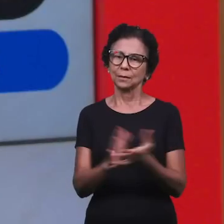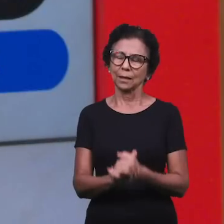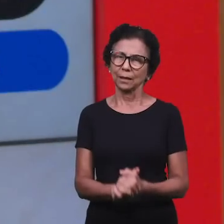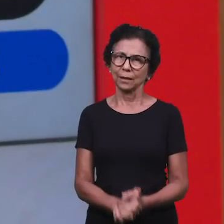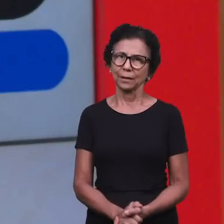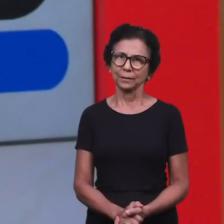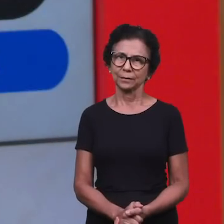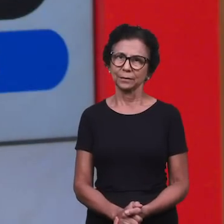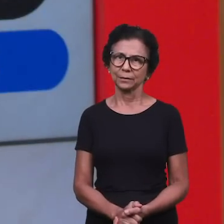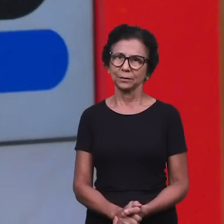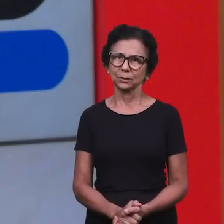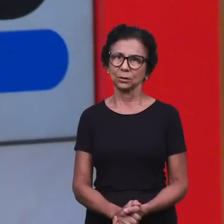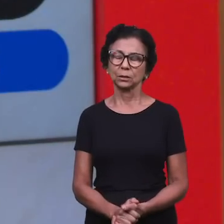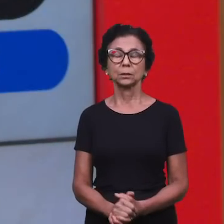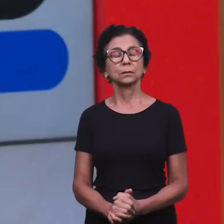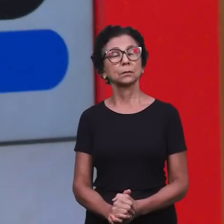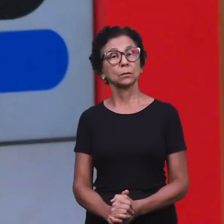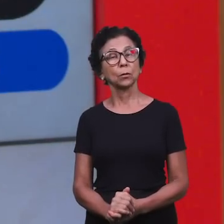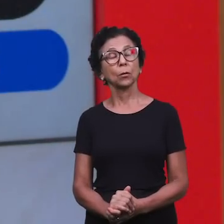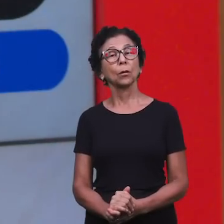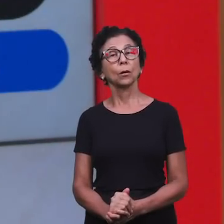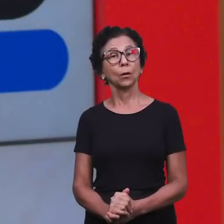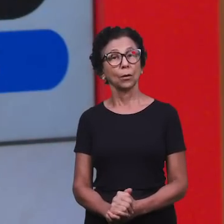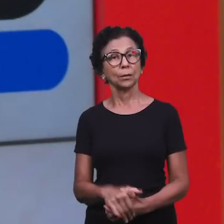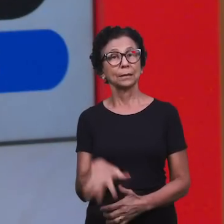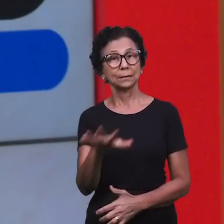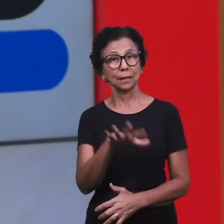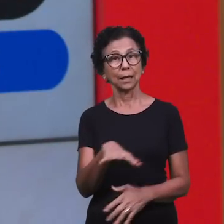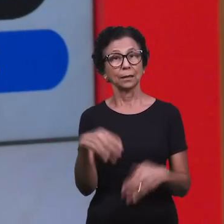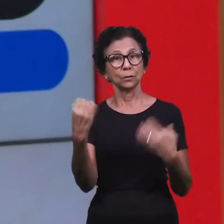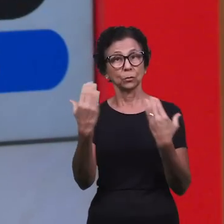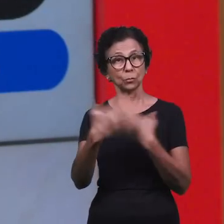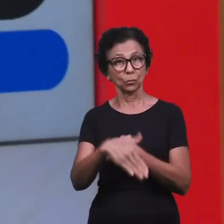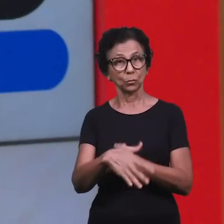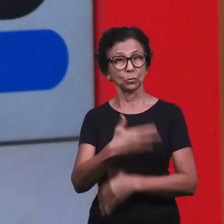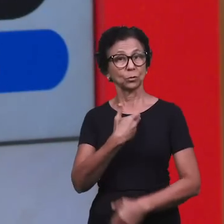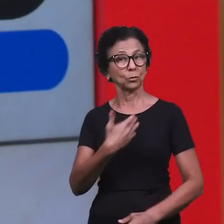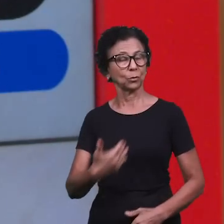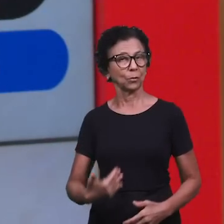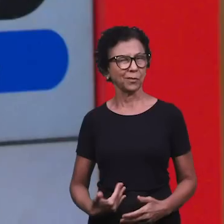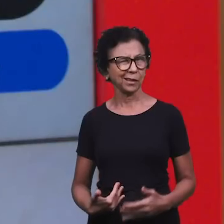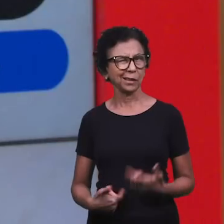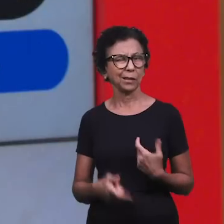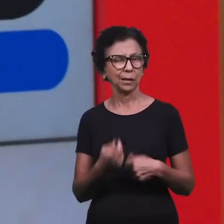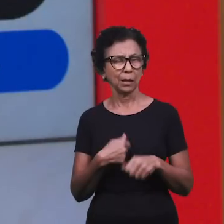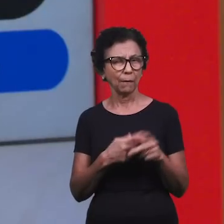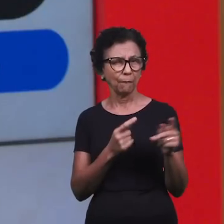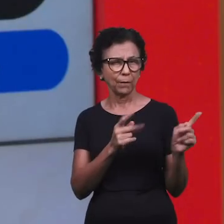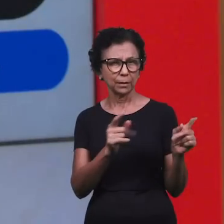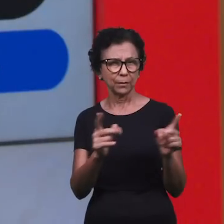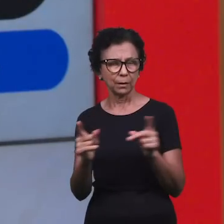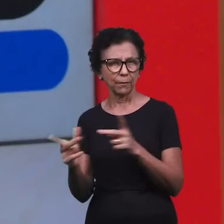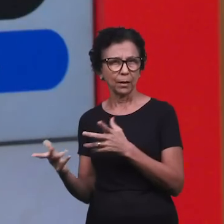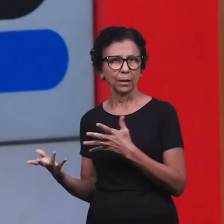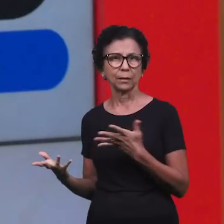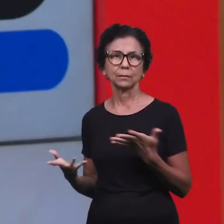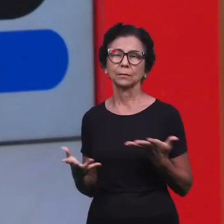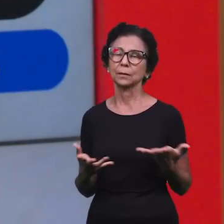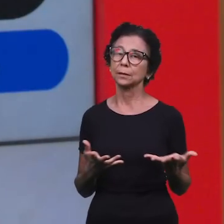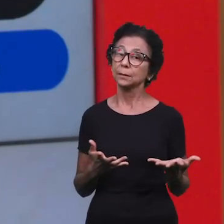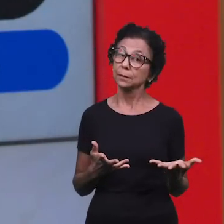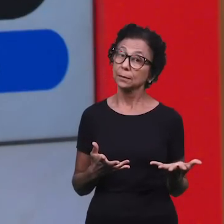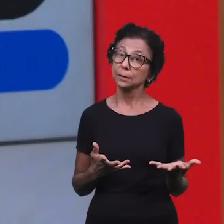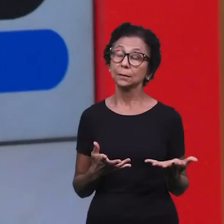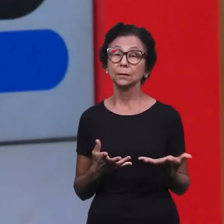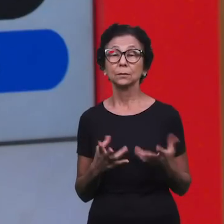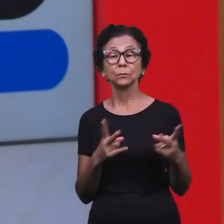Cuidado, o mundo dos concursos públicos hoje também se tornou um grande mercado. E o que mais a